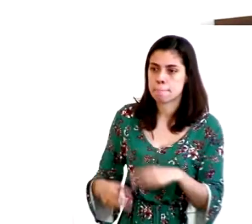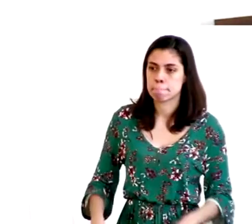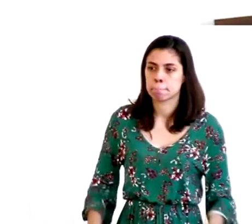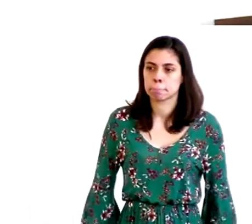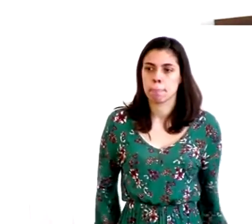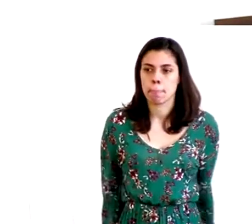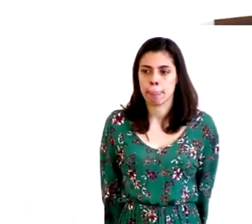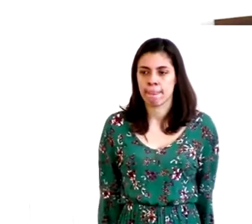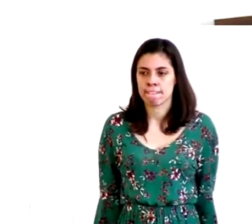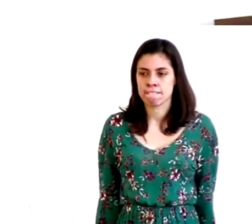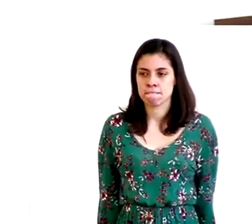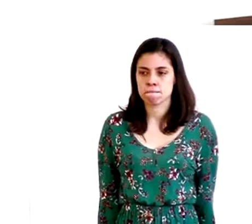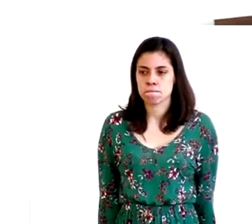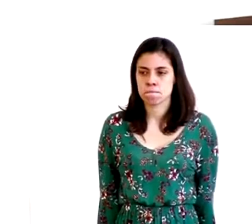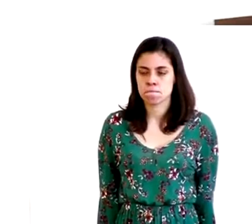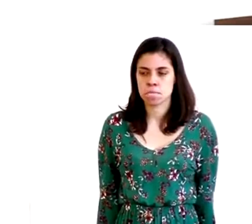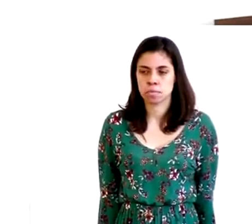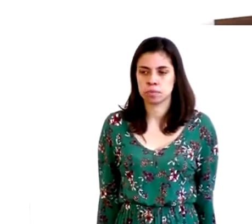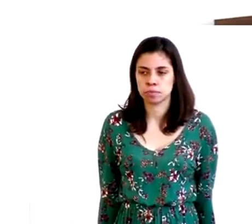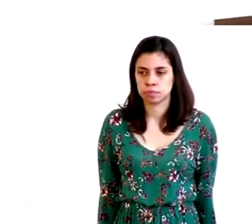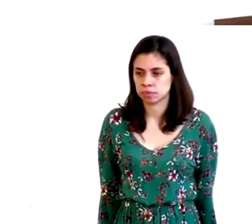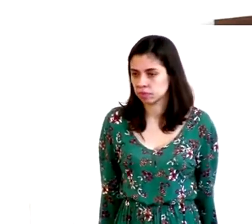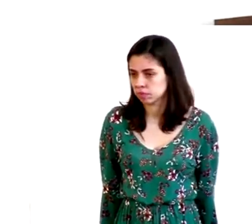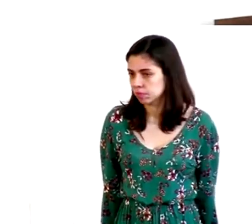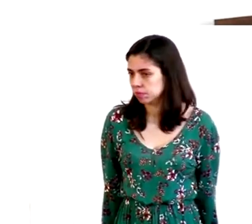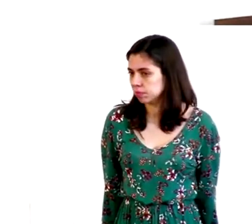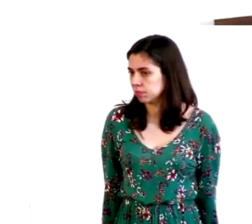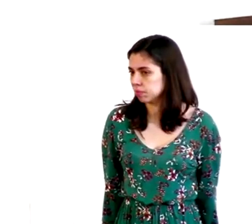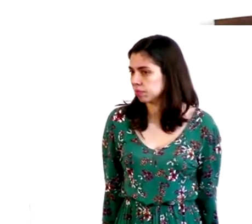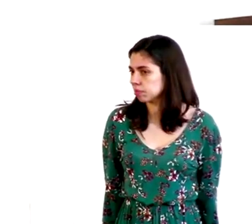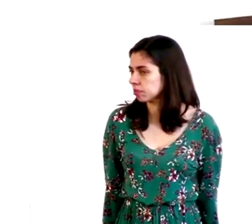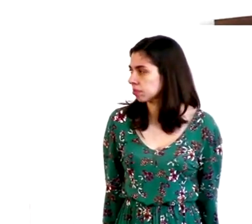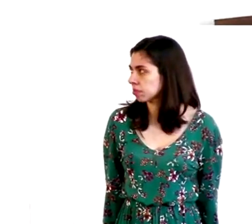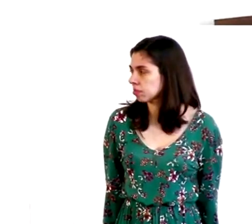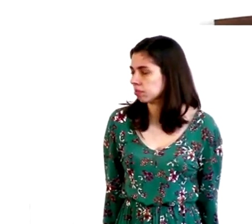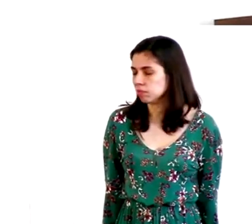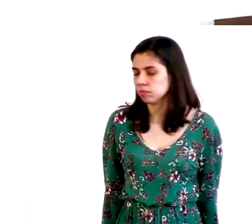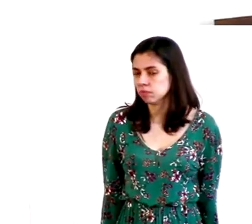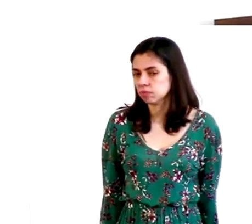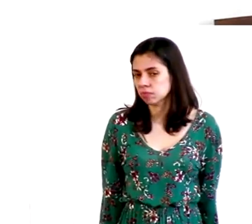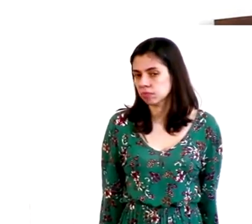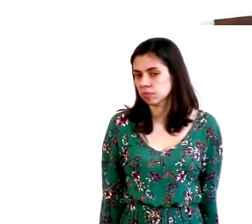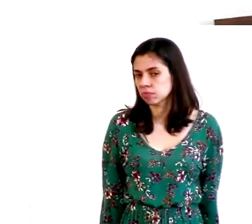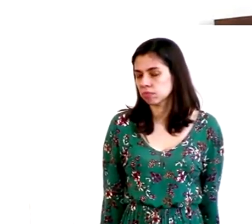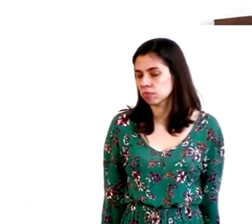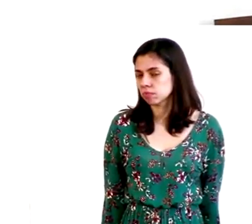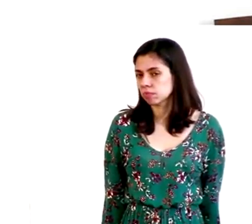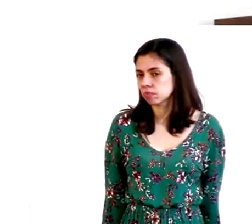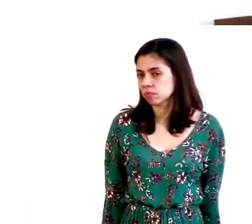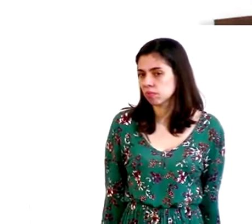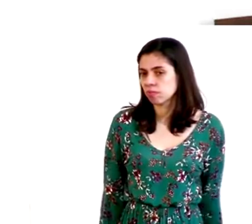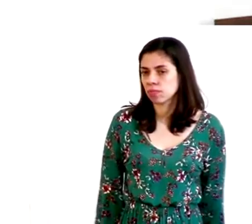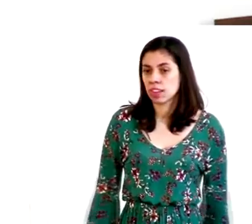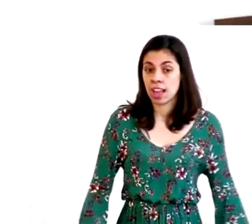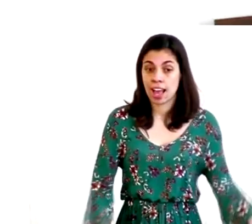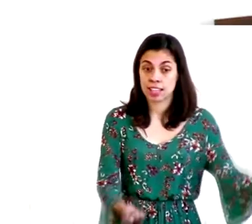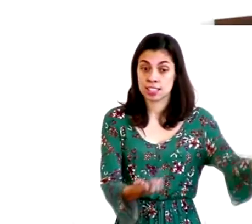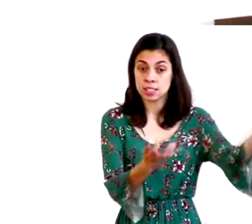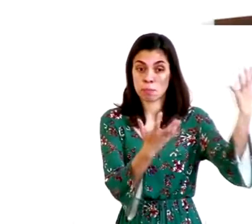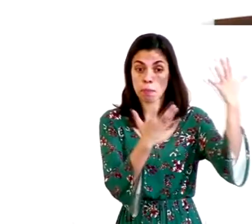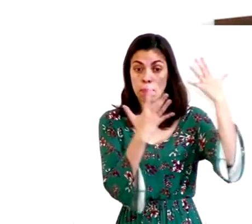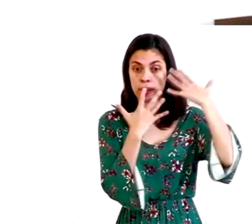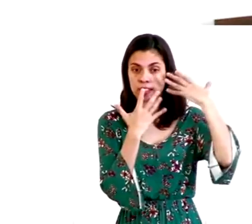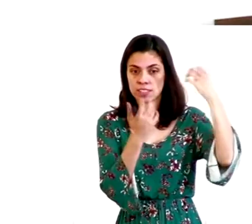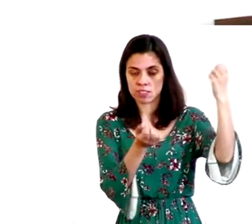reino, nas bem-aventuranças, nos revelam qual a qualidade, qual as características